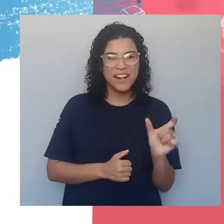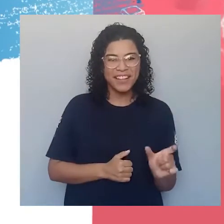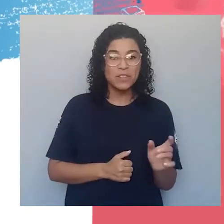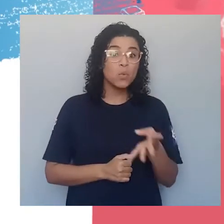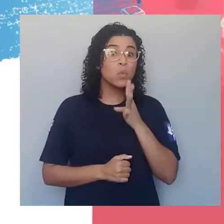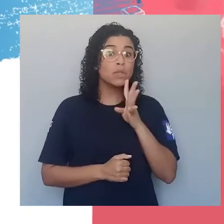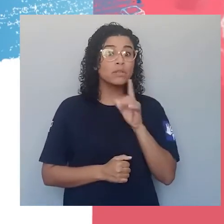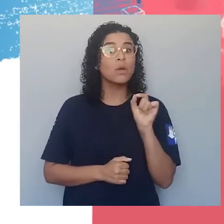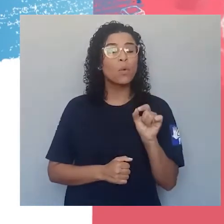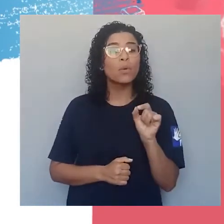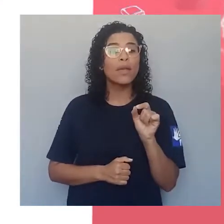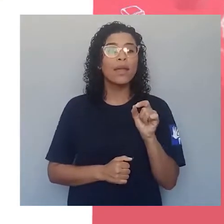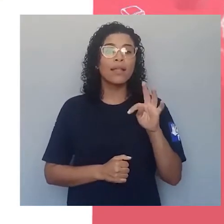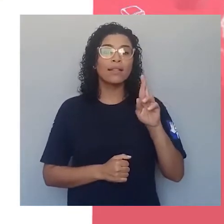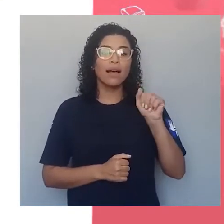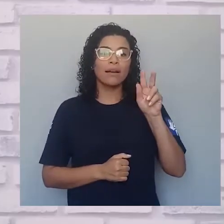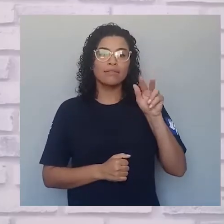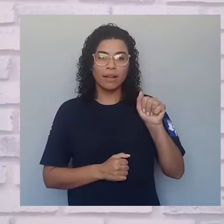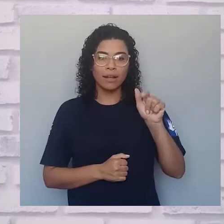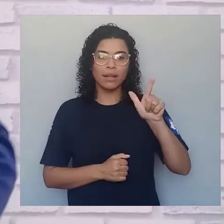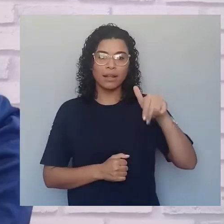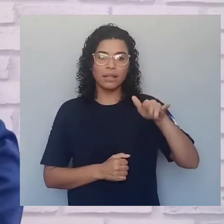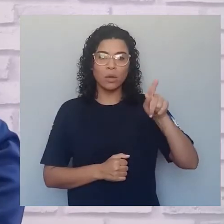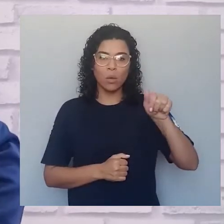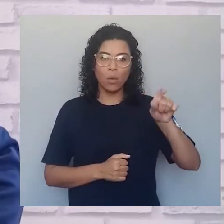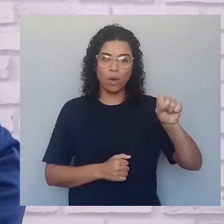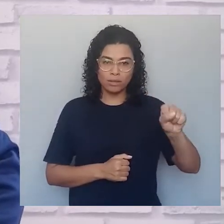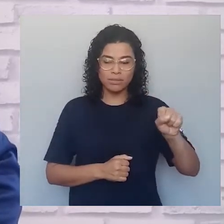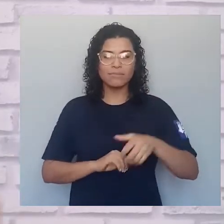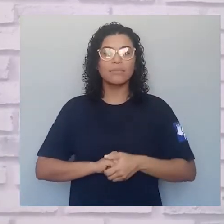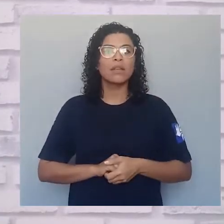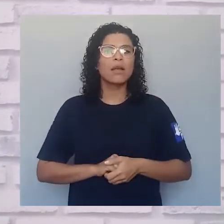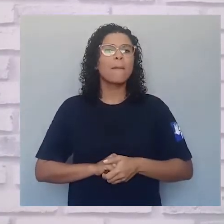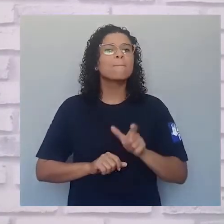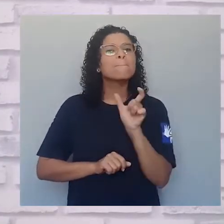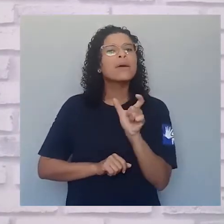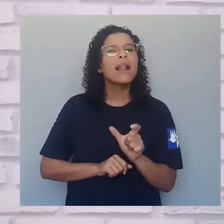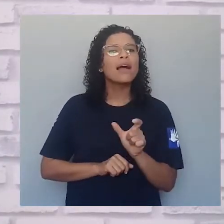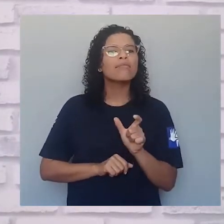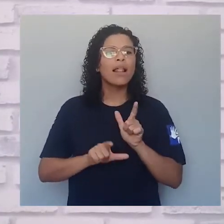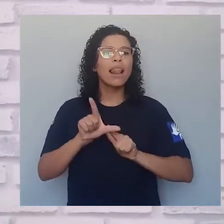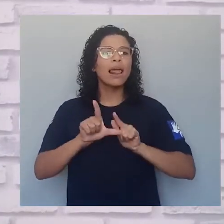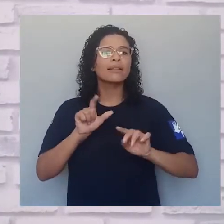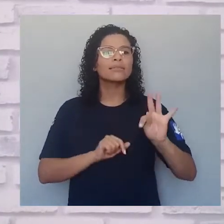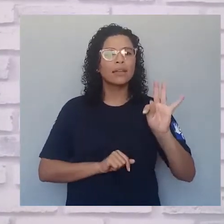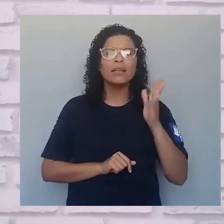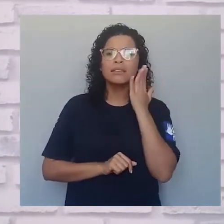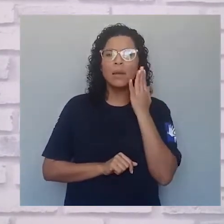Palavras conhecer um trava-língua que tem muitas palavras com a letra T. Mas você sabe o que é um